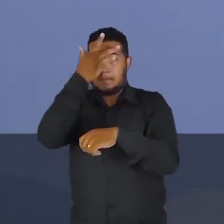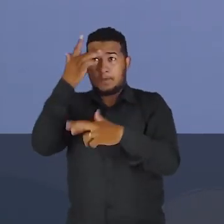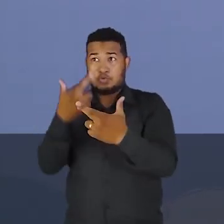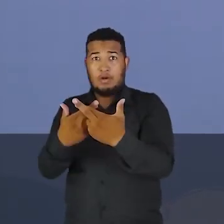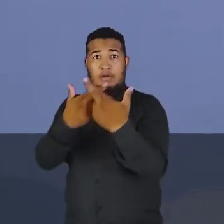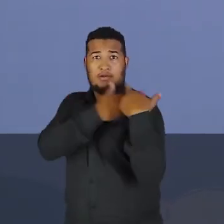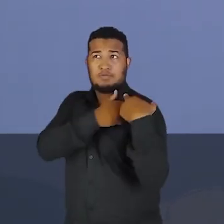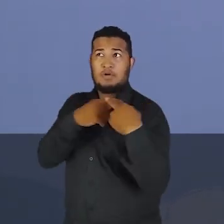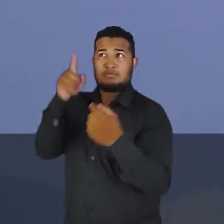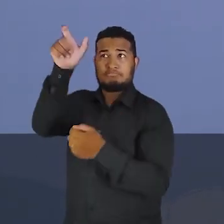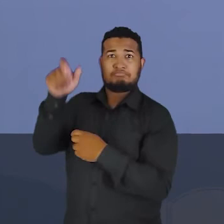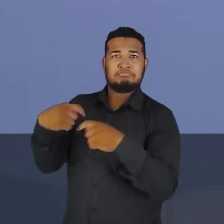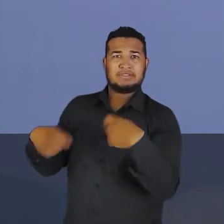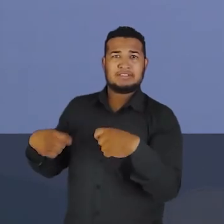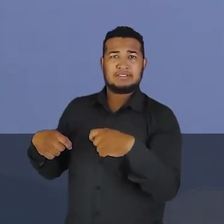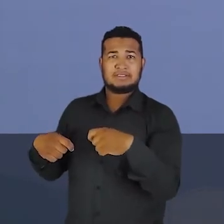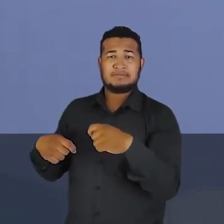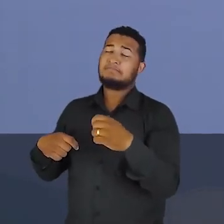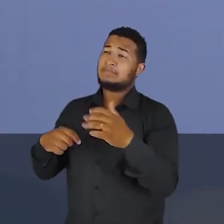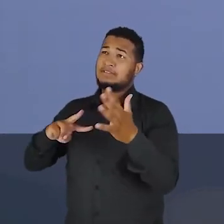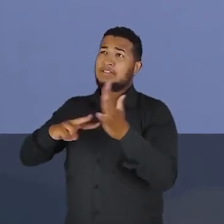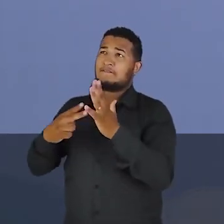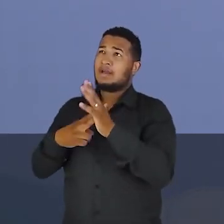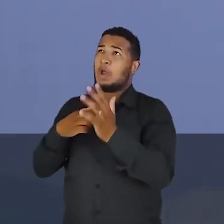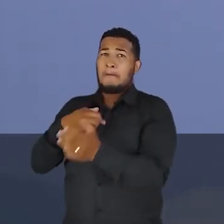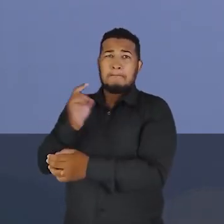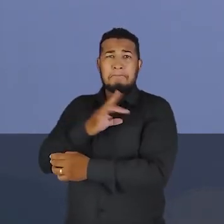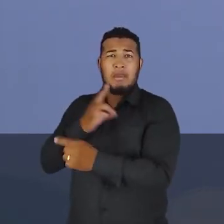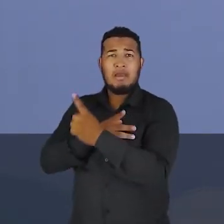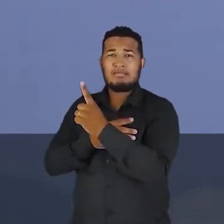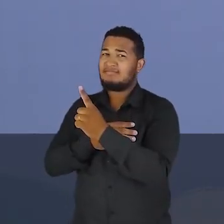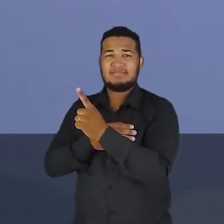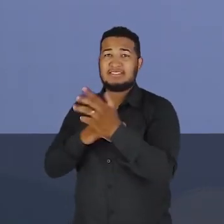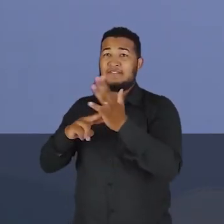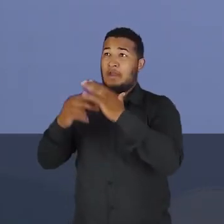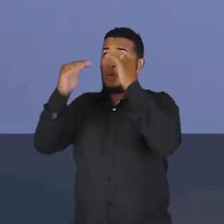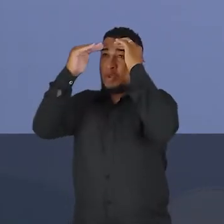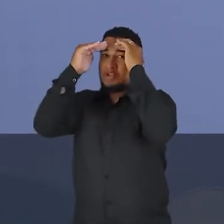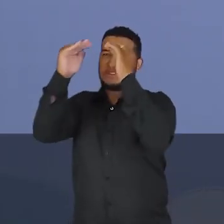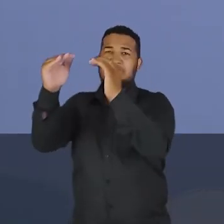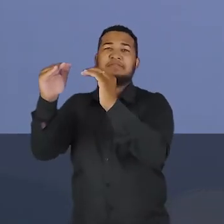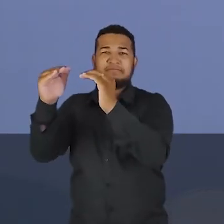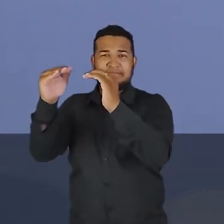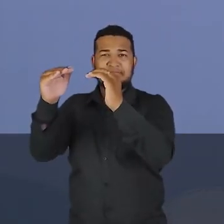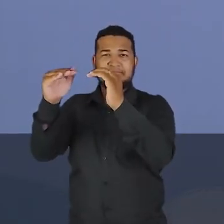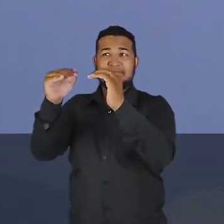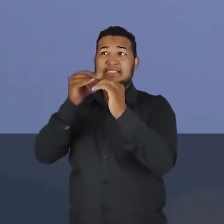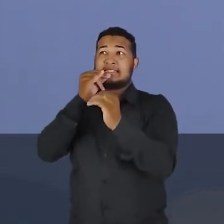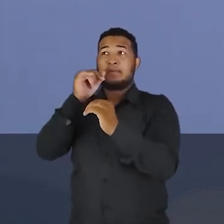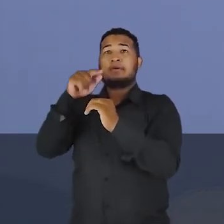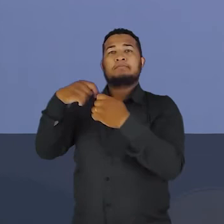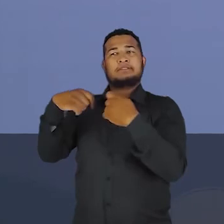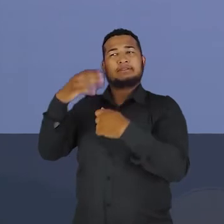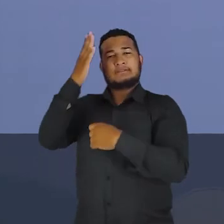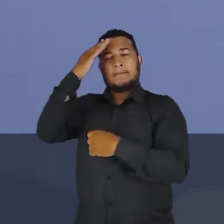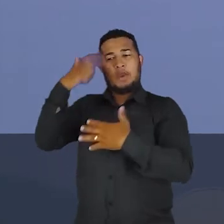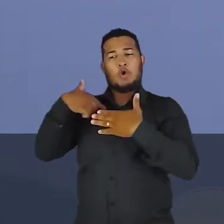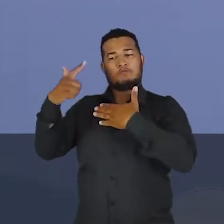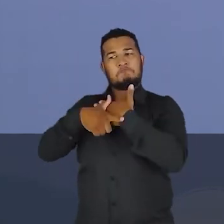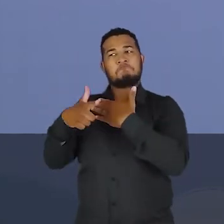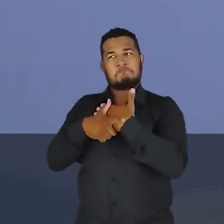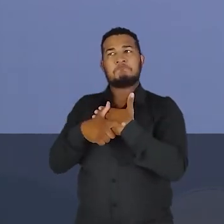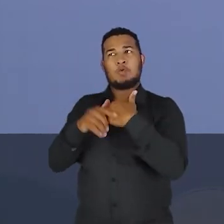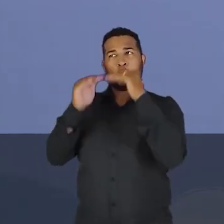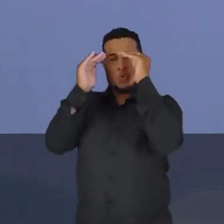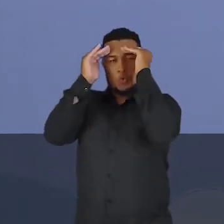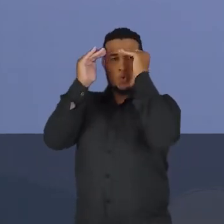devo respeito a essa pessoa. Não é uma relação de medo, é uma relação de respeito, significando que eu tenho que entender o meu papel de obediência